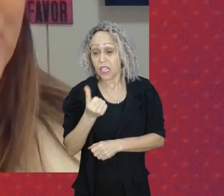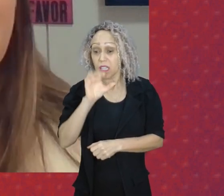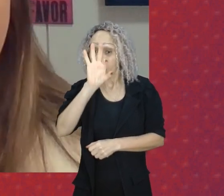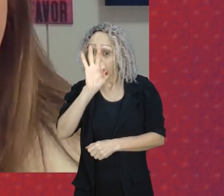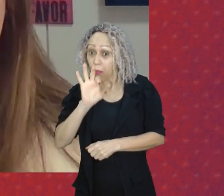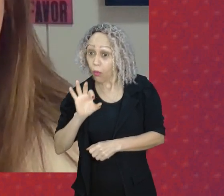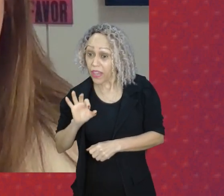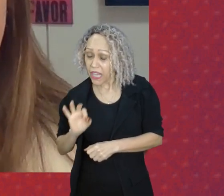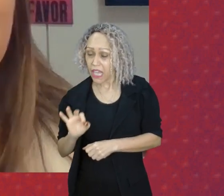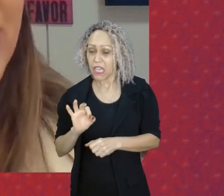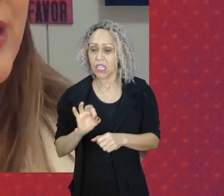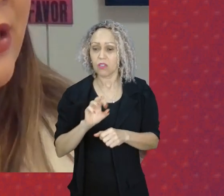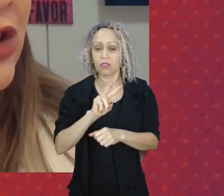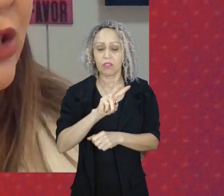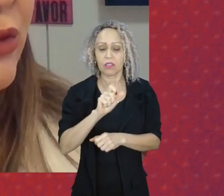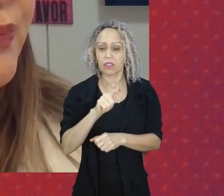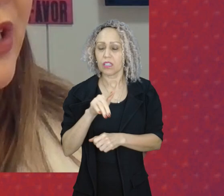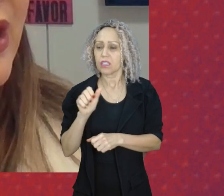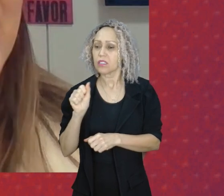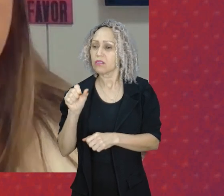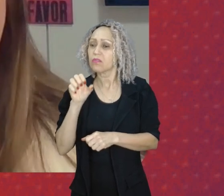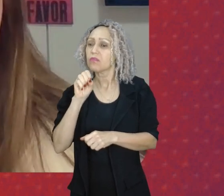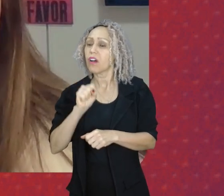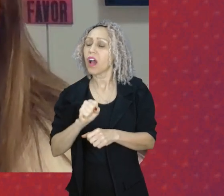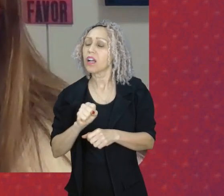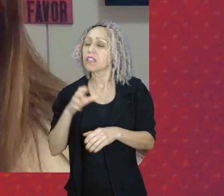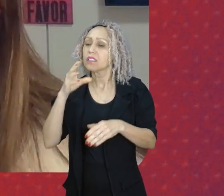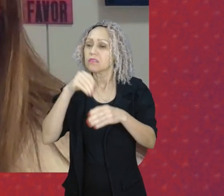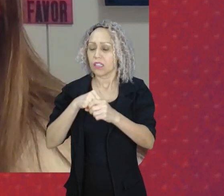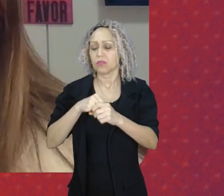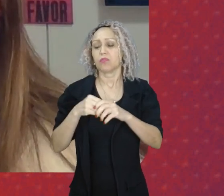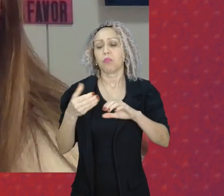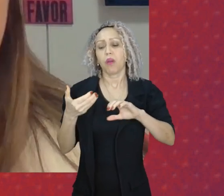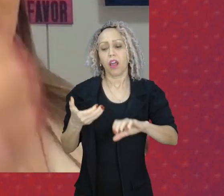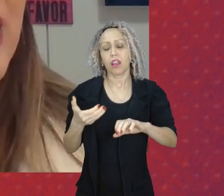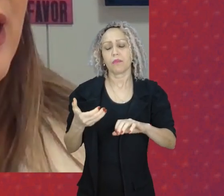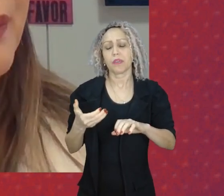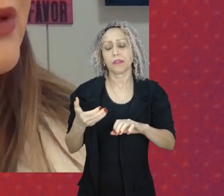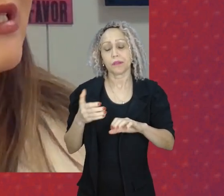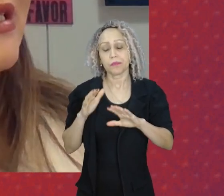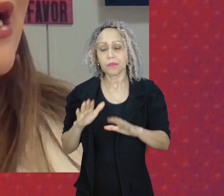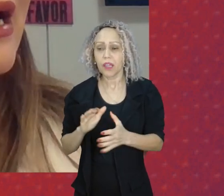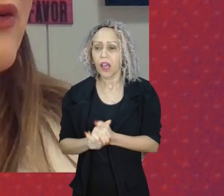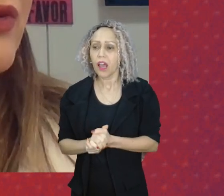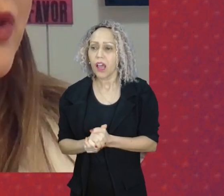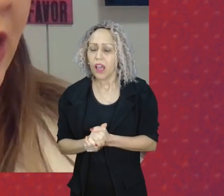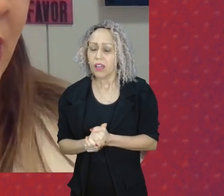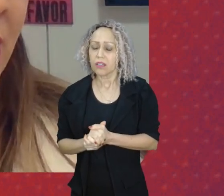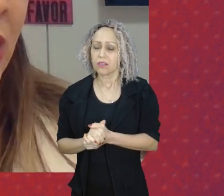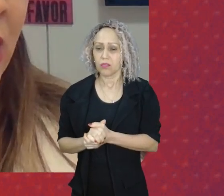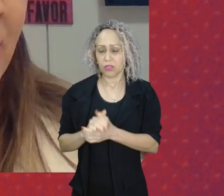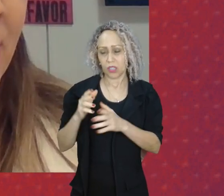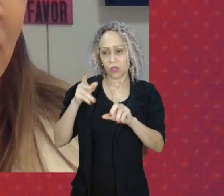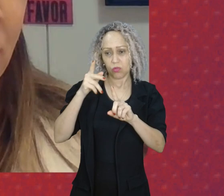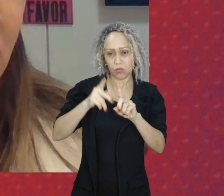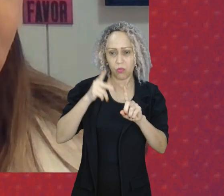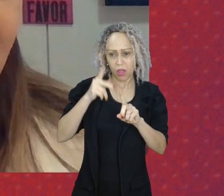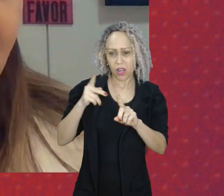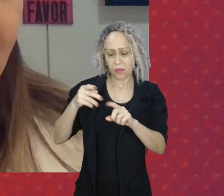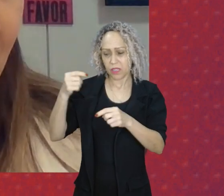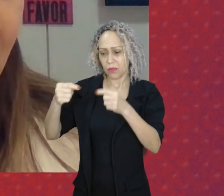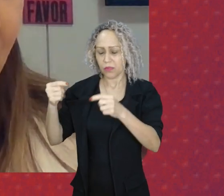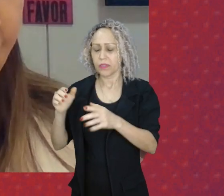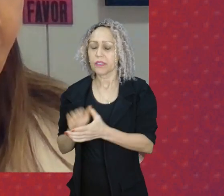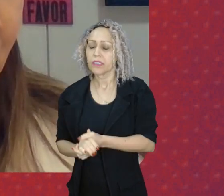a subrepresentação, né? Esse artigo, eles trazem vários dados aqui por estado, fica a indicação, se